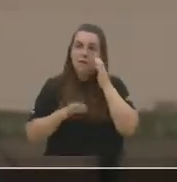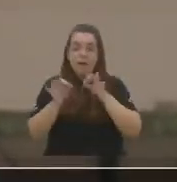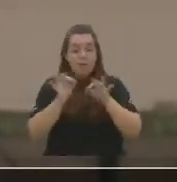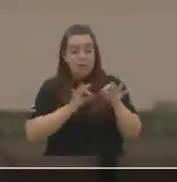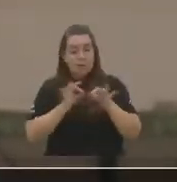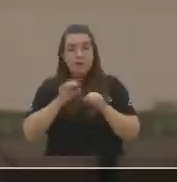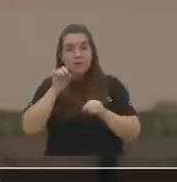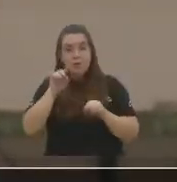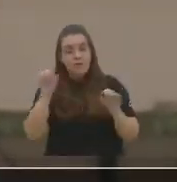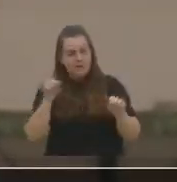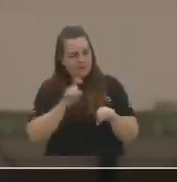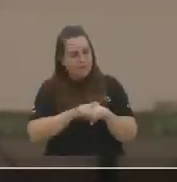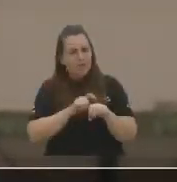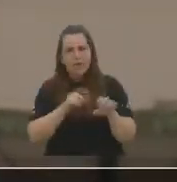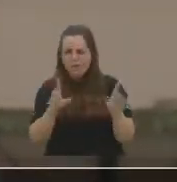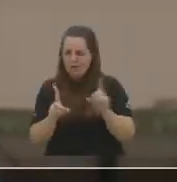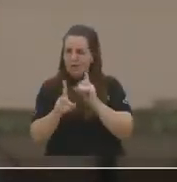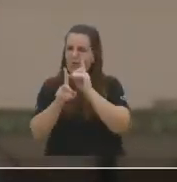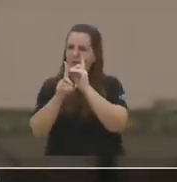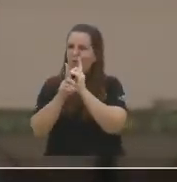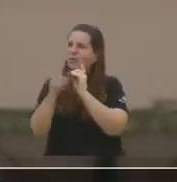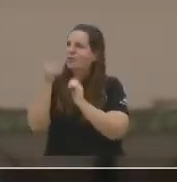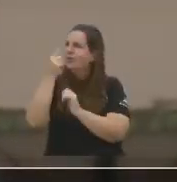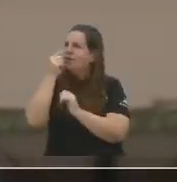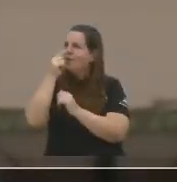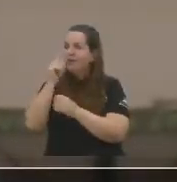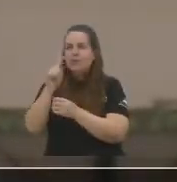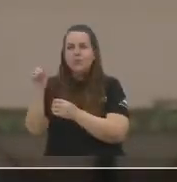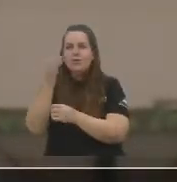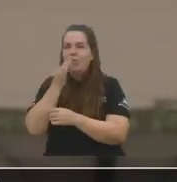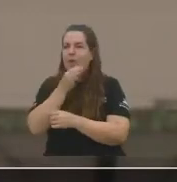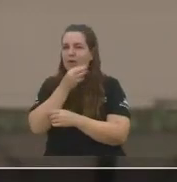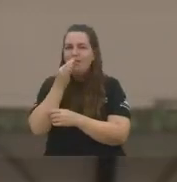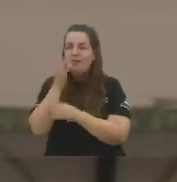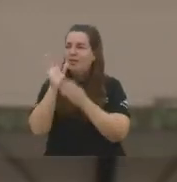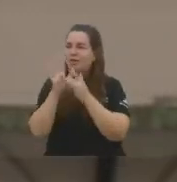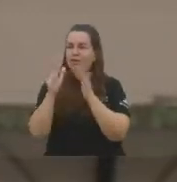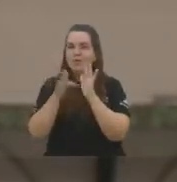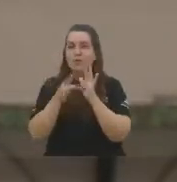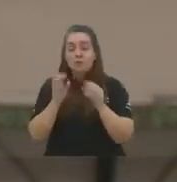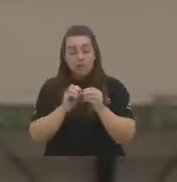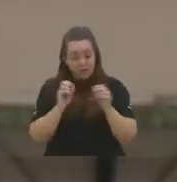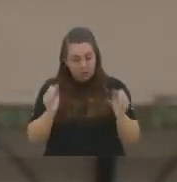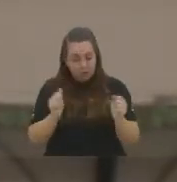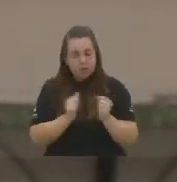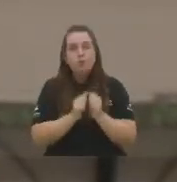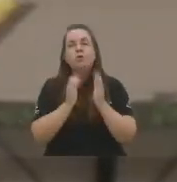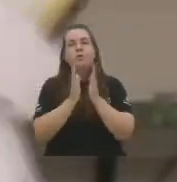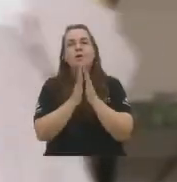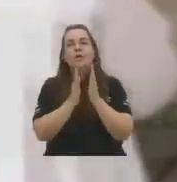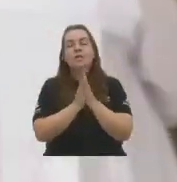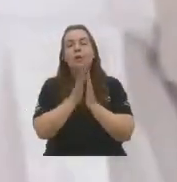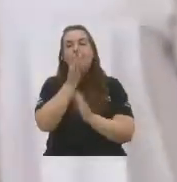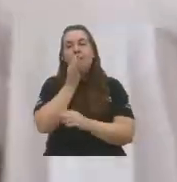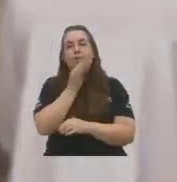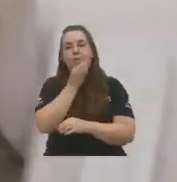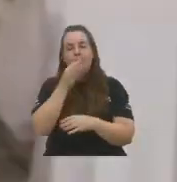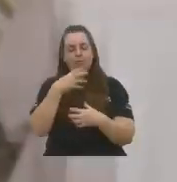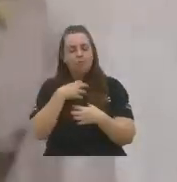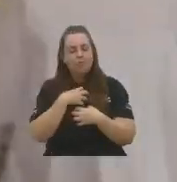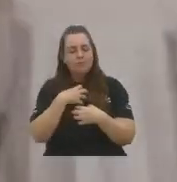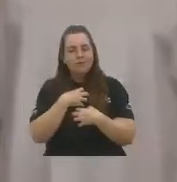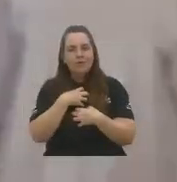Preparemos-nos para este momento de amor no encontro à Santa Eucaristia. Façamos juntos a oração pela comunhão